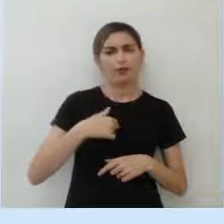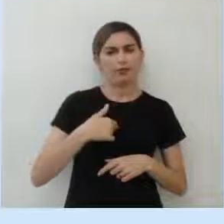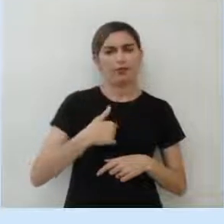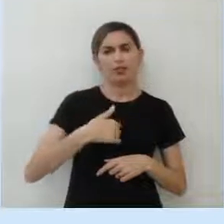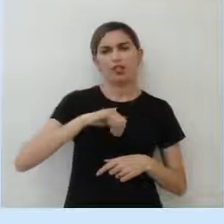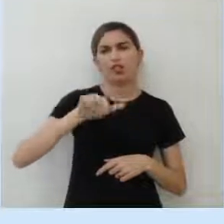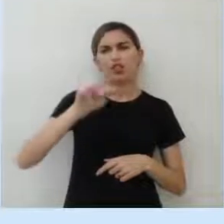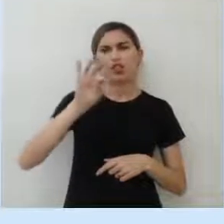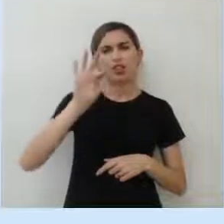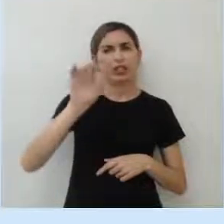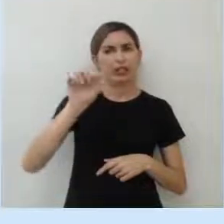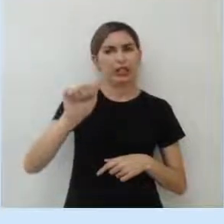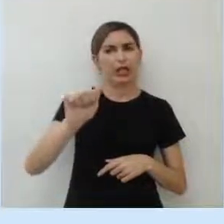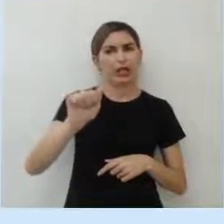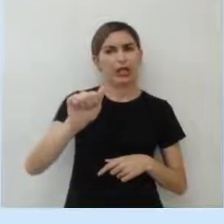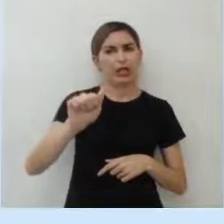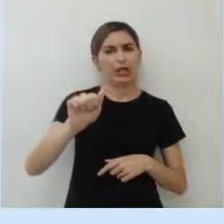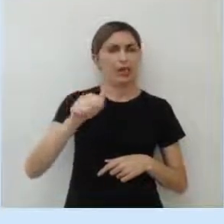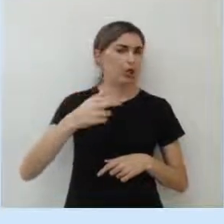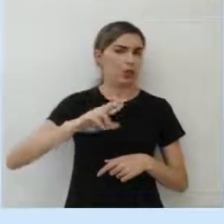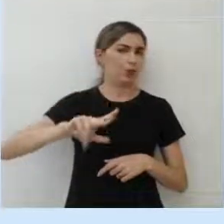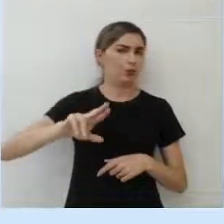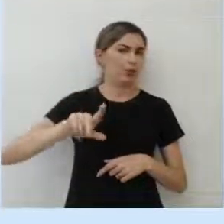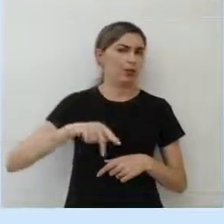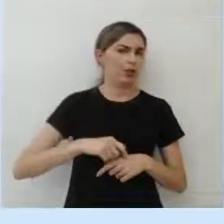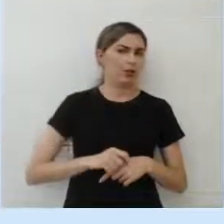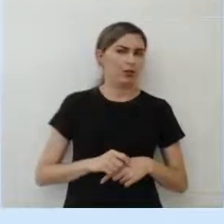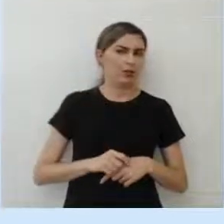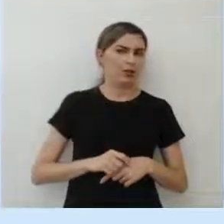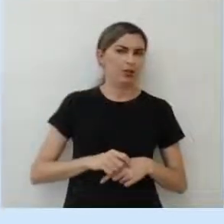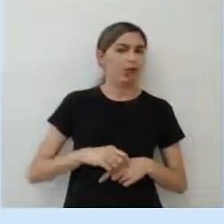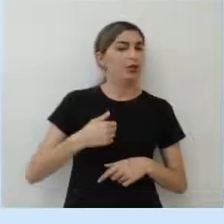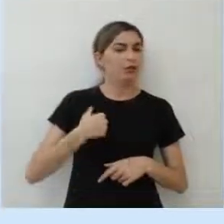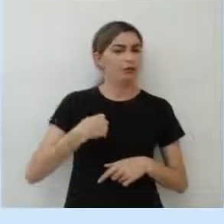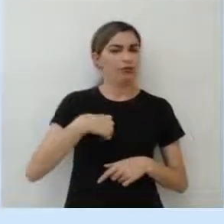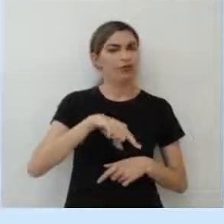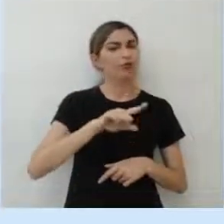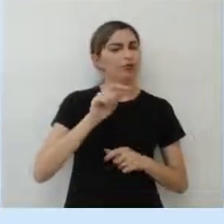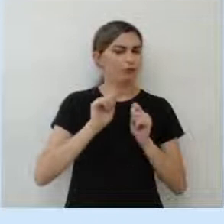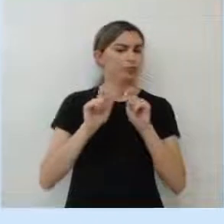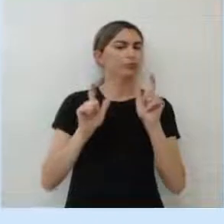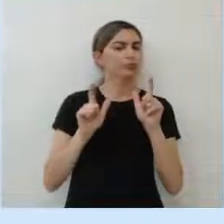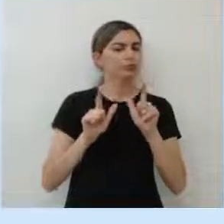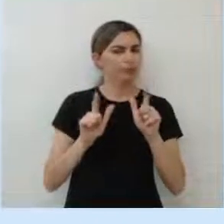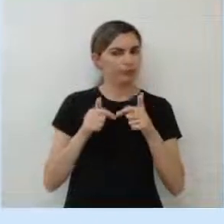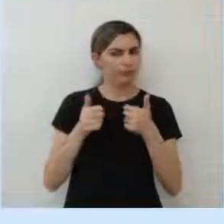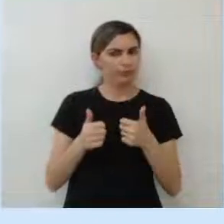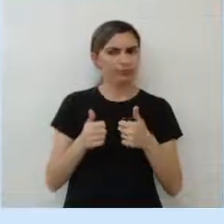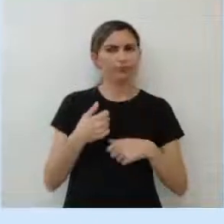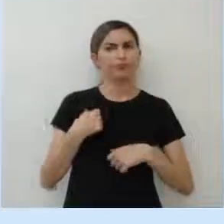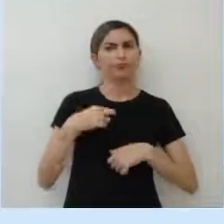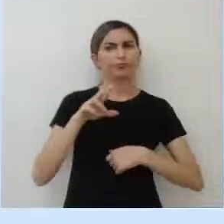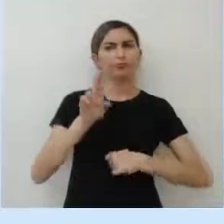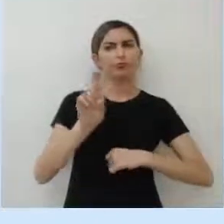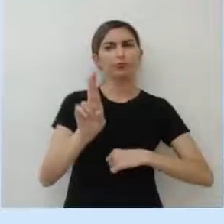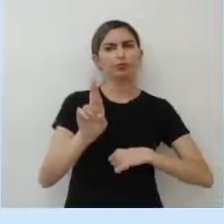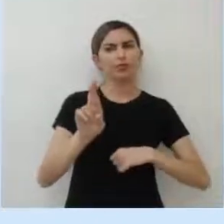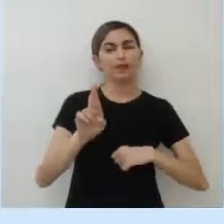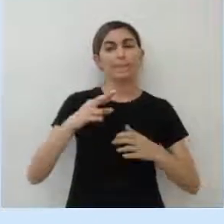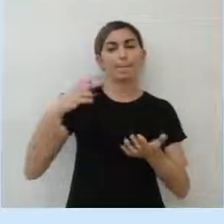vou janta. E não é assim que a gente fala, né, gente? Então, vamos se ligar nisso aí, tá? Olha o R como o R